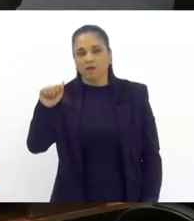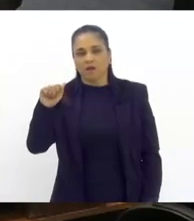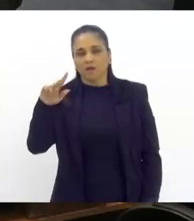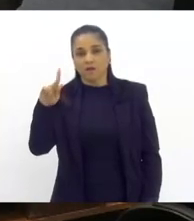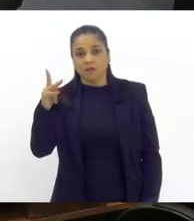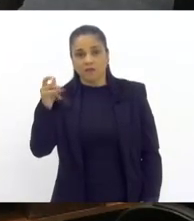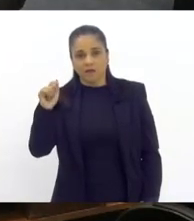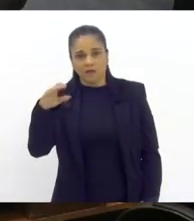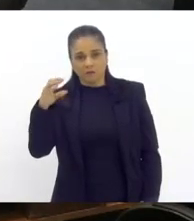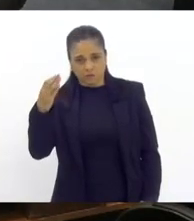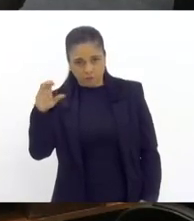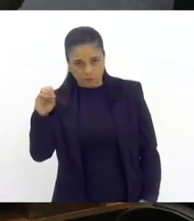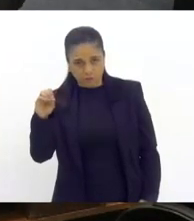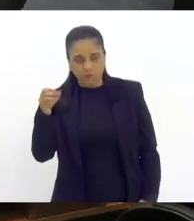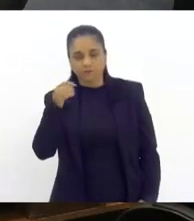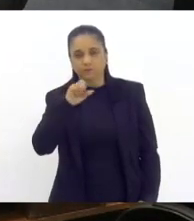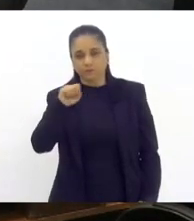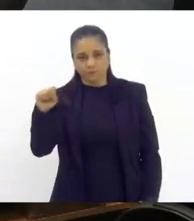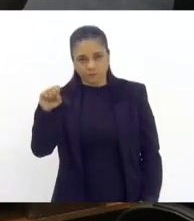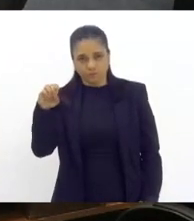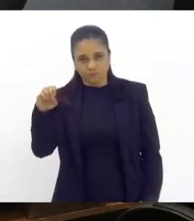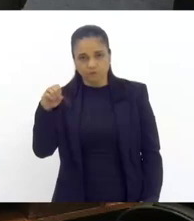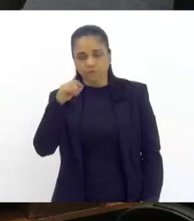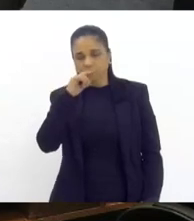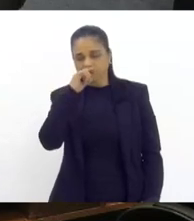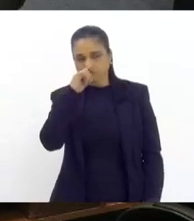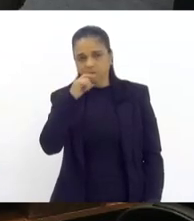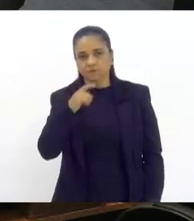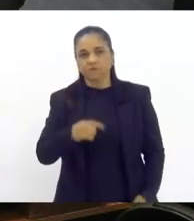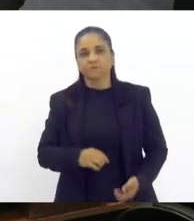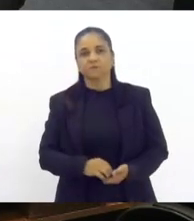ali, está ali, está aqui, está aqui. Está aqui.